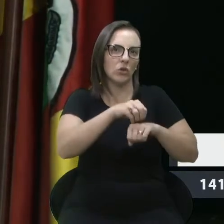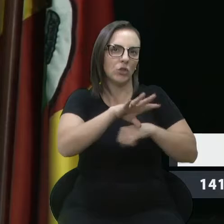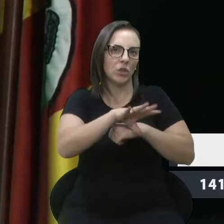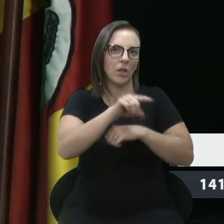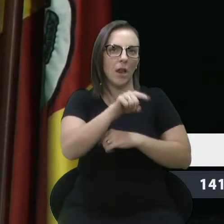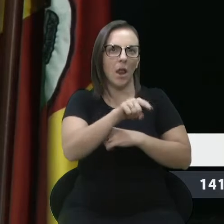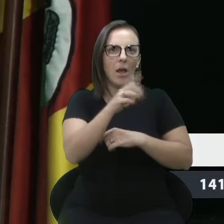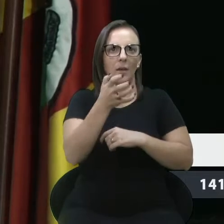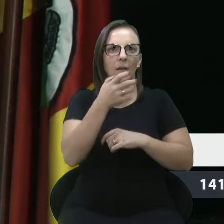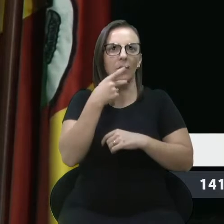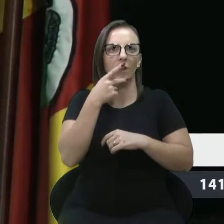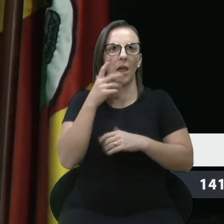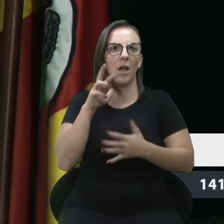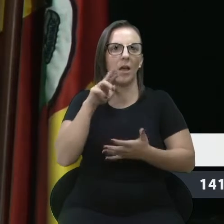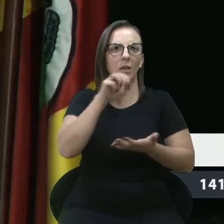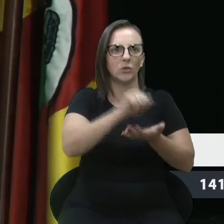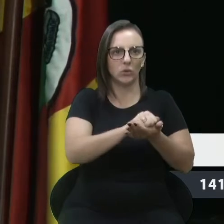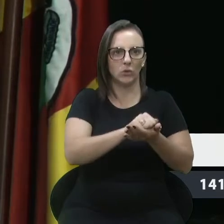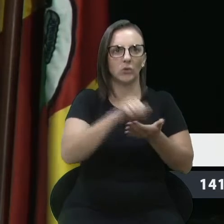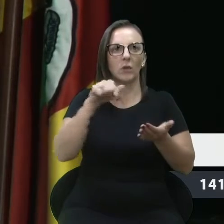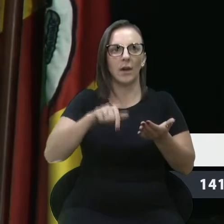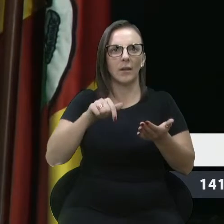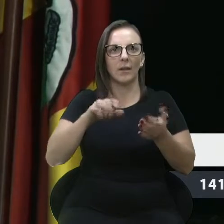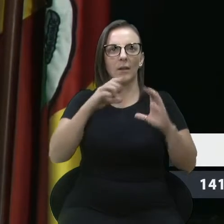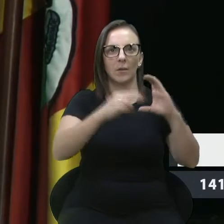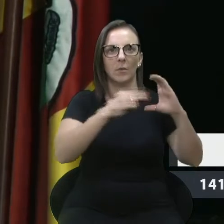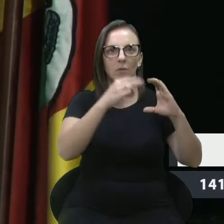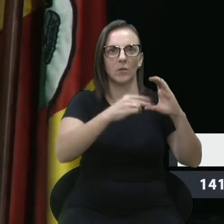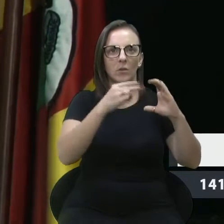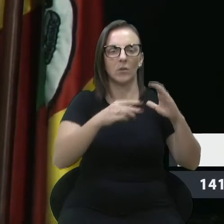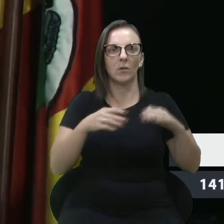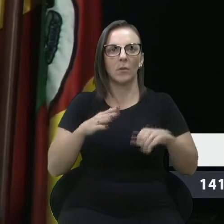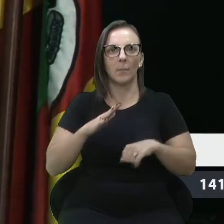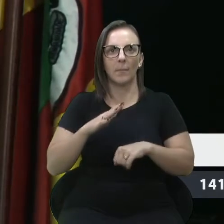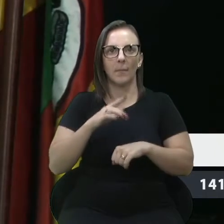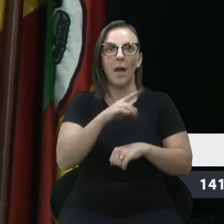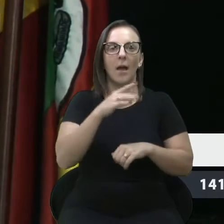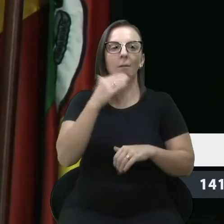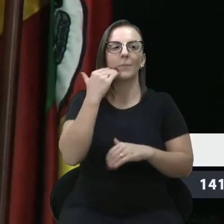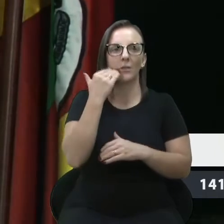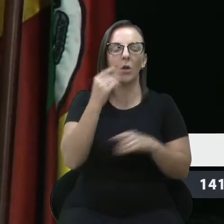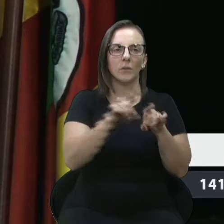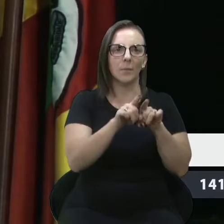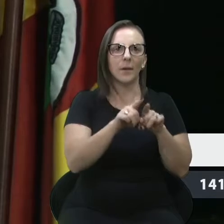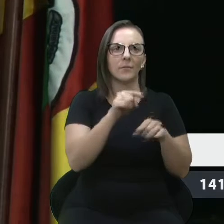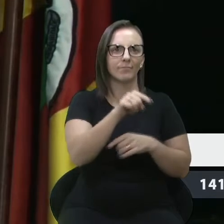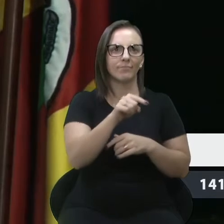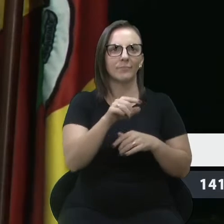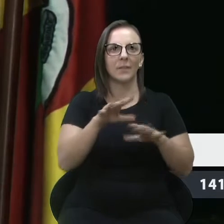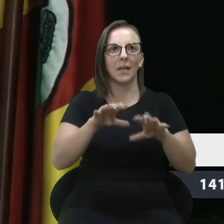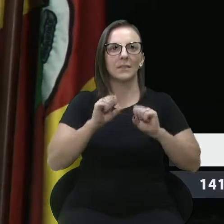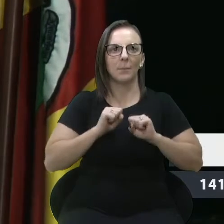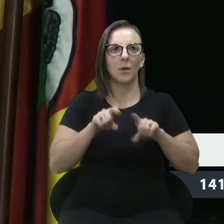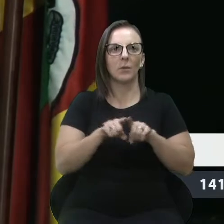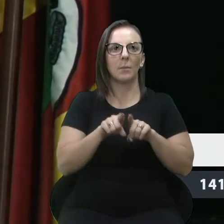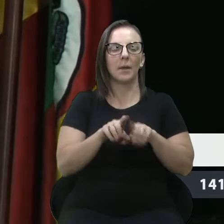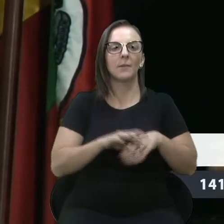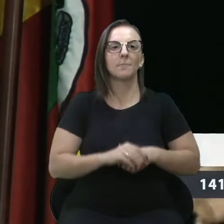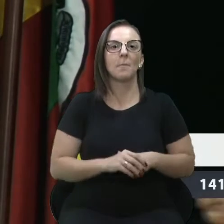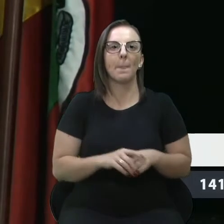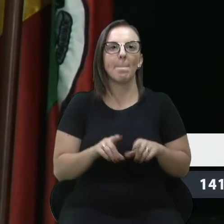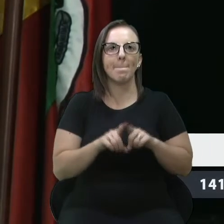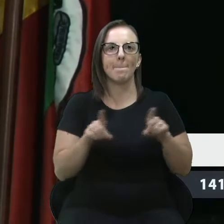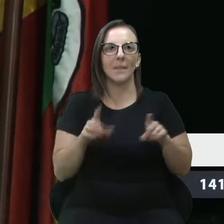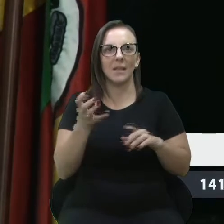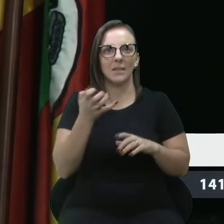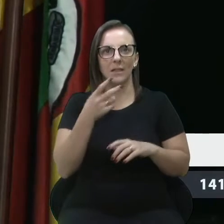deixar registrado nos anais dessa casa, que quando fosse comprada, a vereadora Marissol lá também estava, nos recebeu, enfim, mas que ficou a dica lá, eu